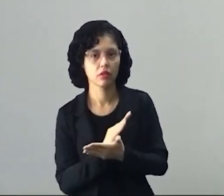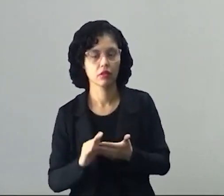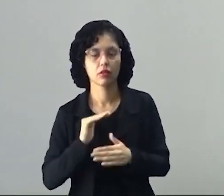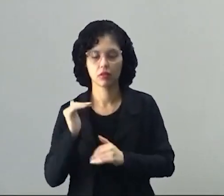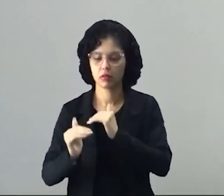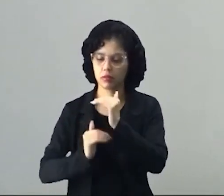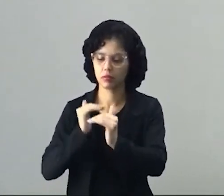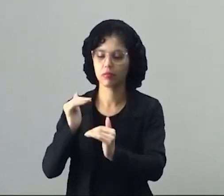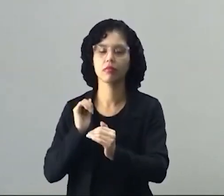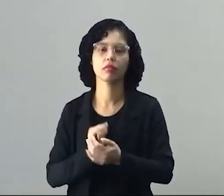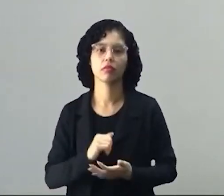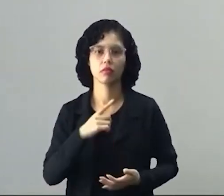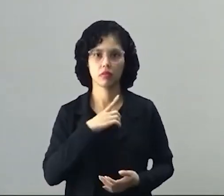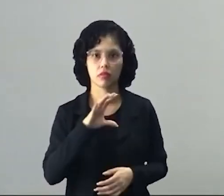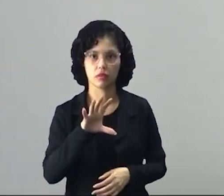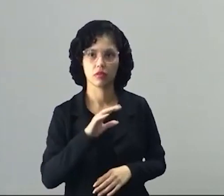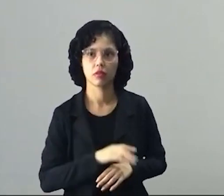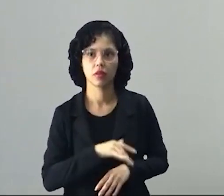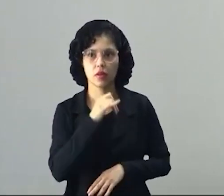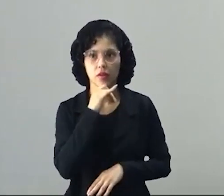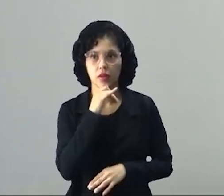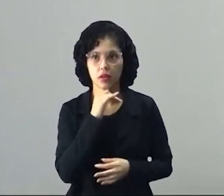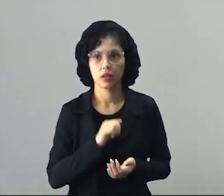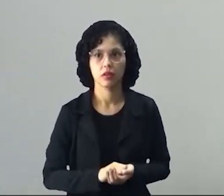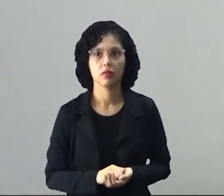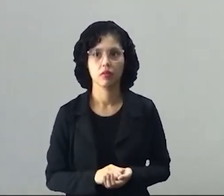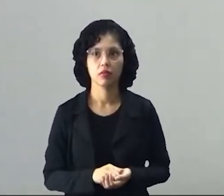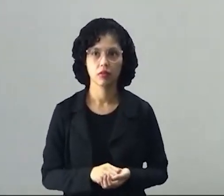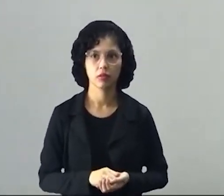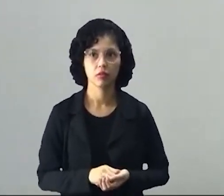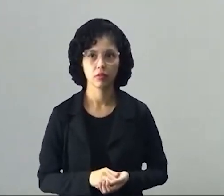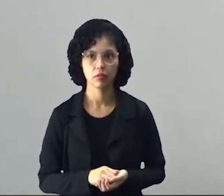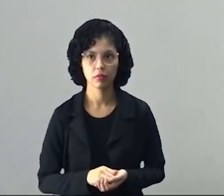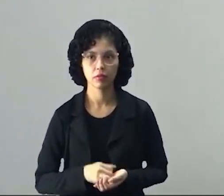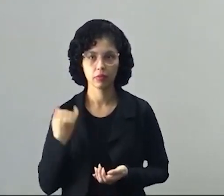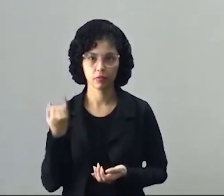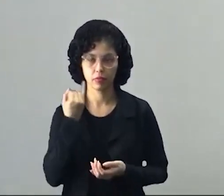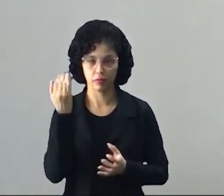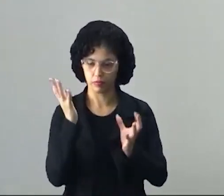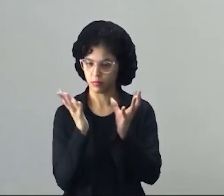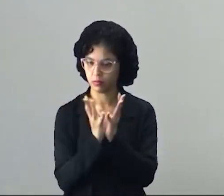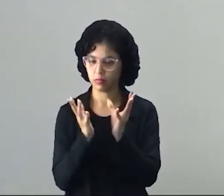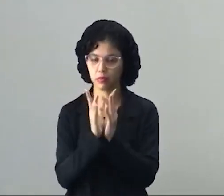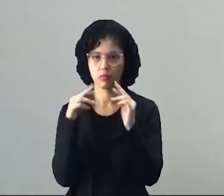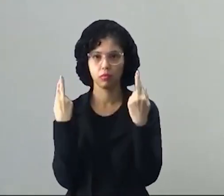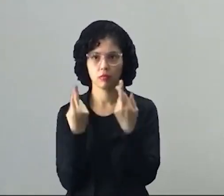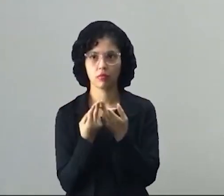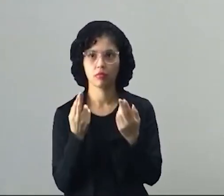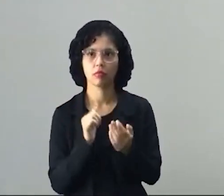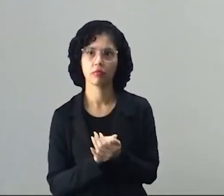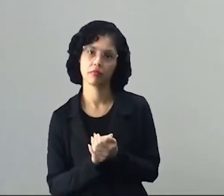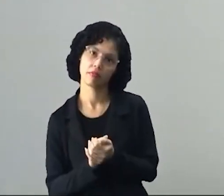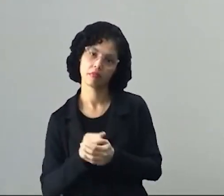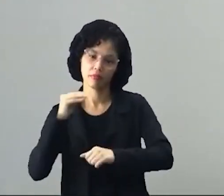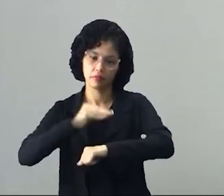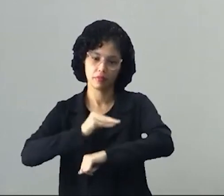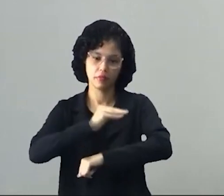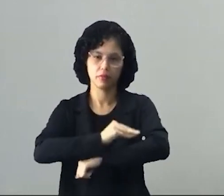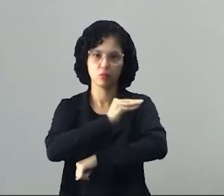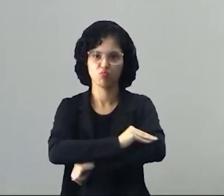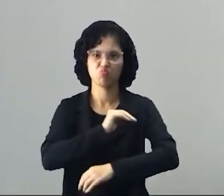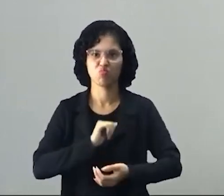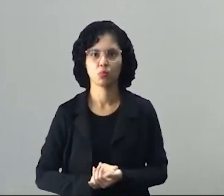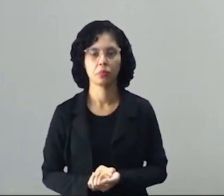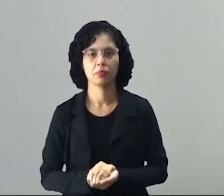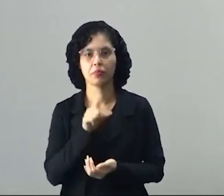mais evoluídos a gente tem isso. Então, por exemplo, se a gente pegar os principais grupos do reino animal, então os anfíbios, os